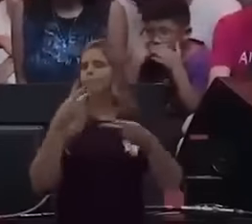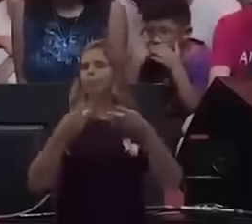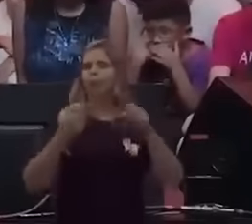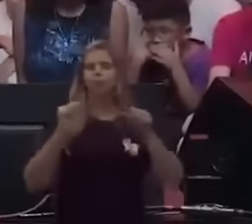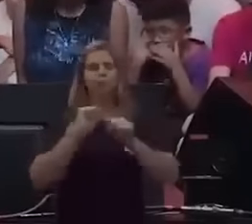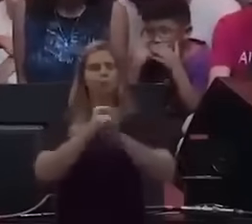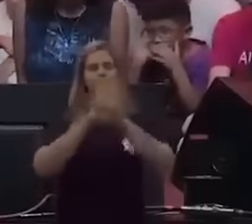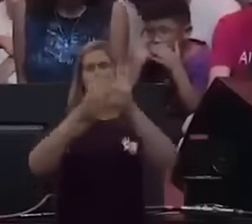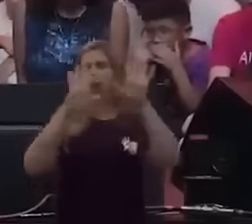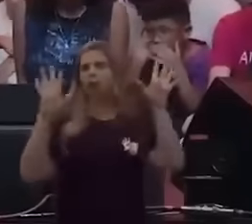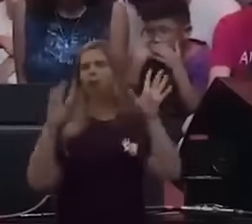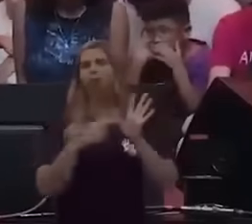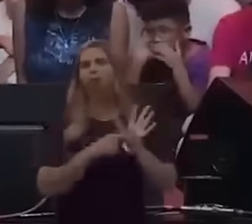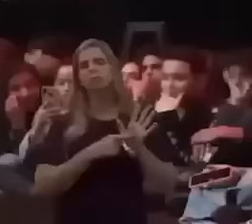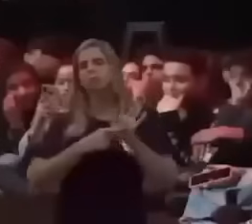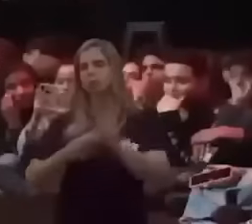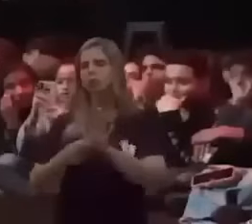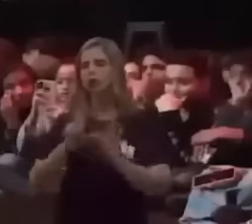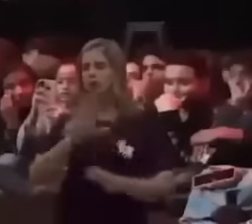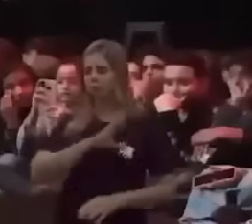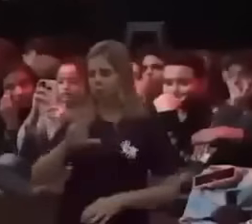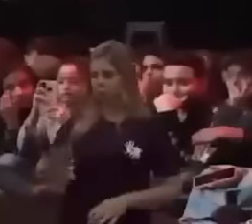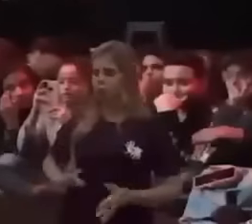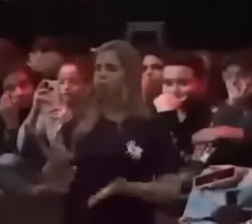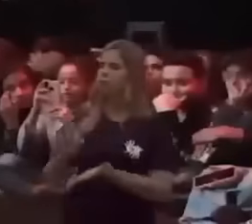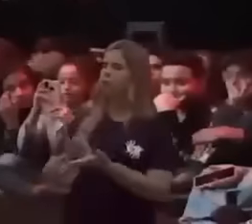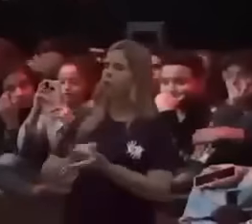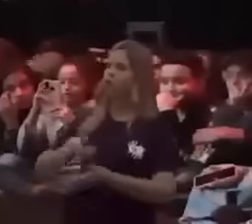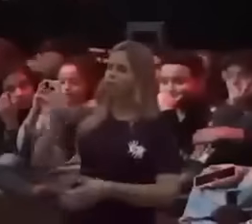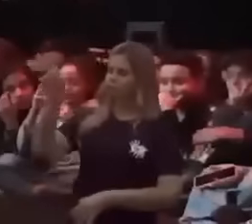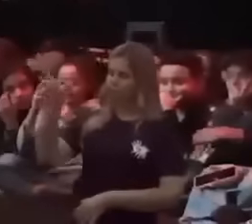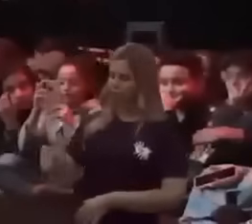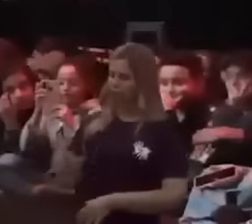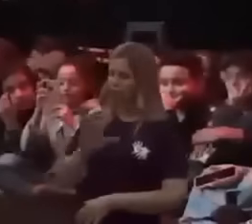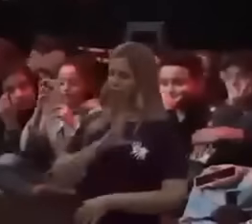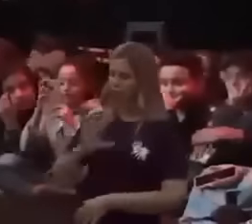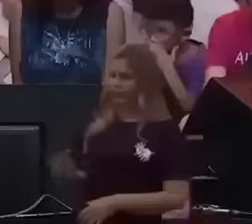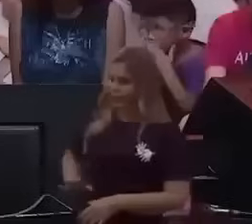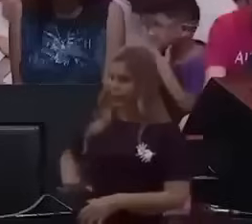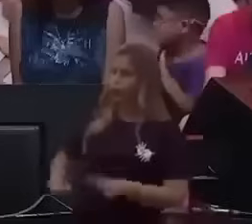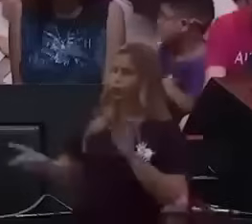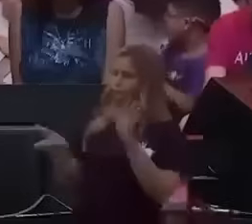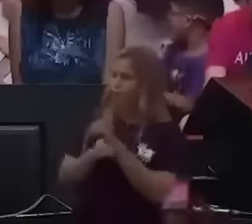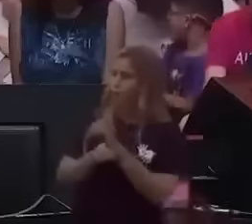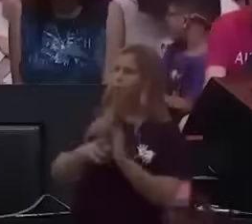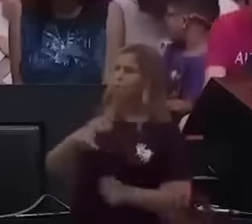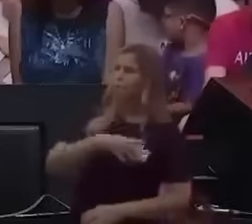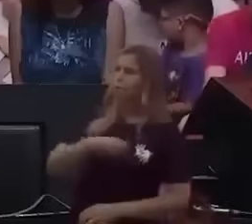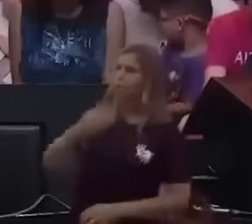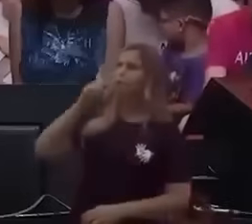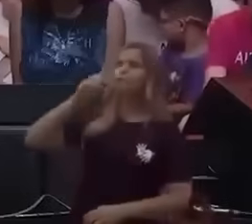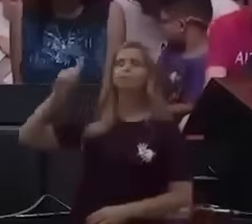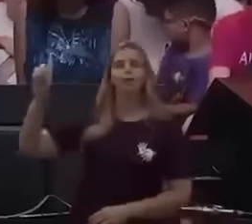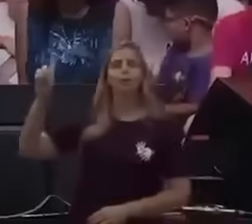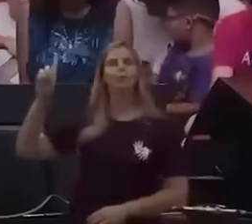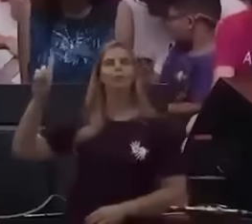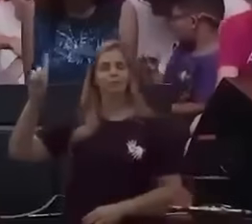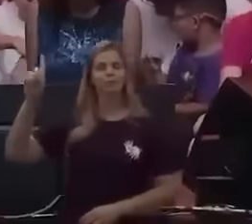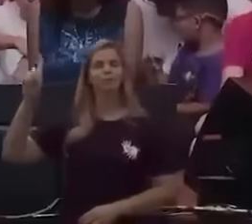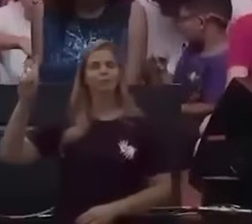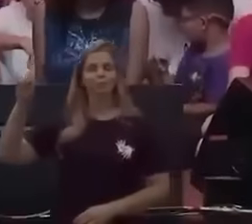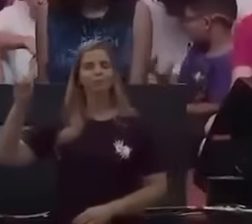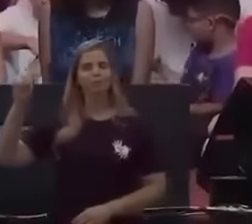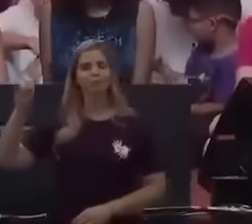absolutamente clara acerca de Cristo: tu és o Cristo, o Filho do Deus vivo, para em seguida